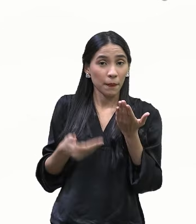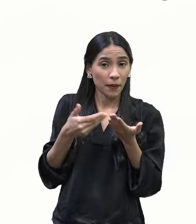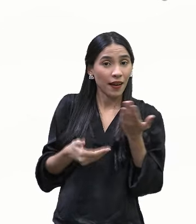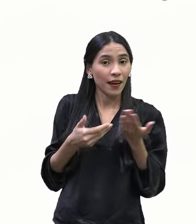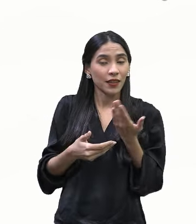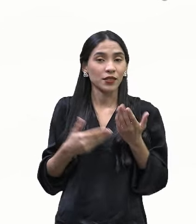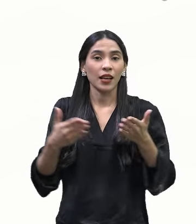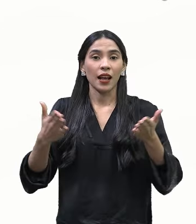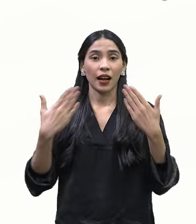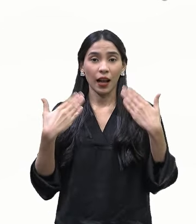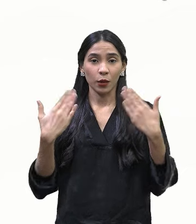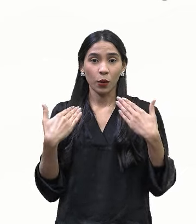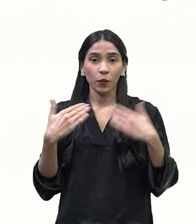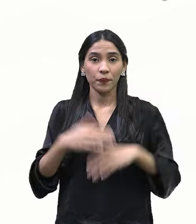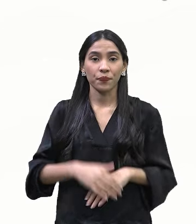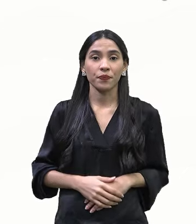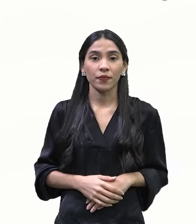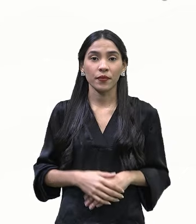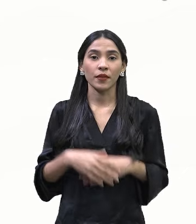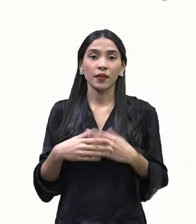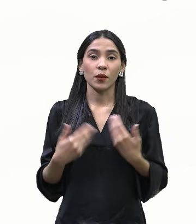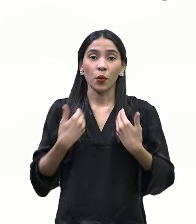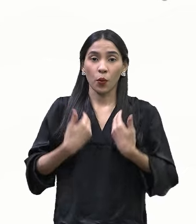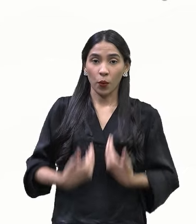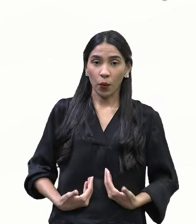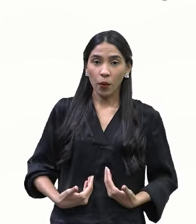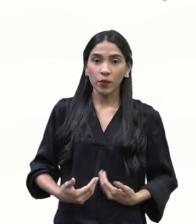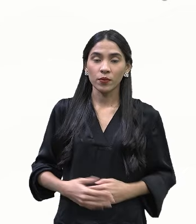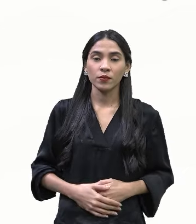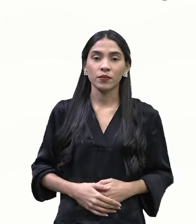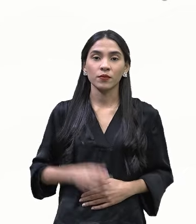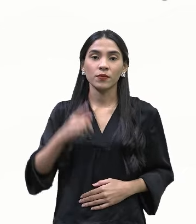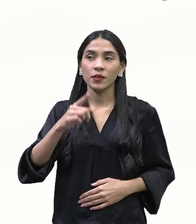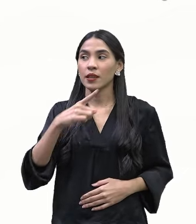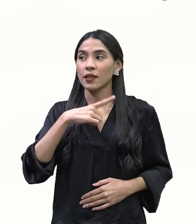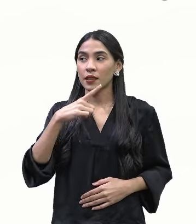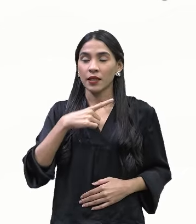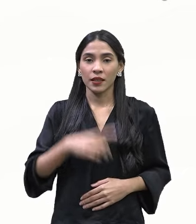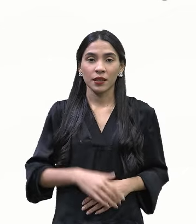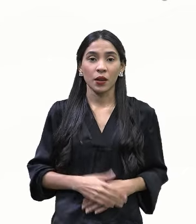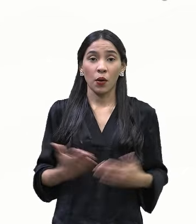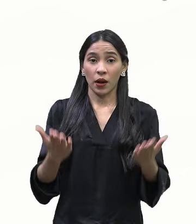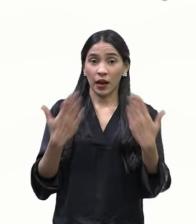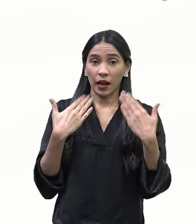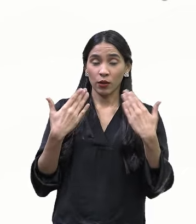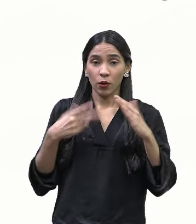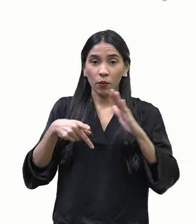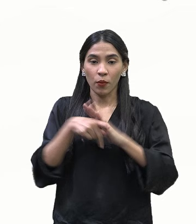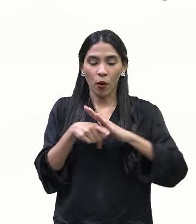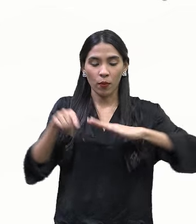calor para o ambiente. Então, do seu corpo, nós teremos o calor indo para o